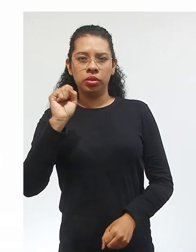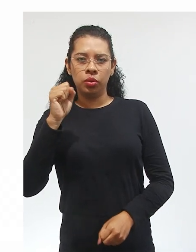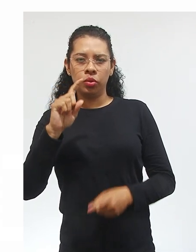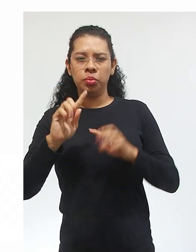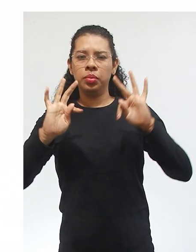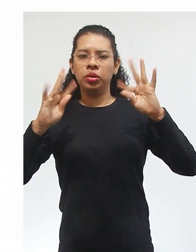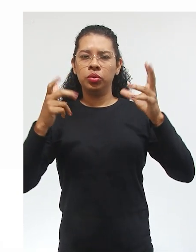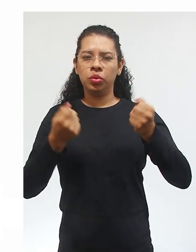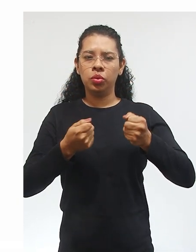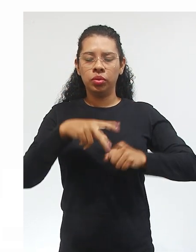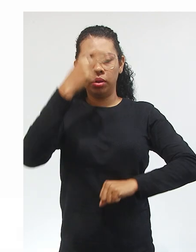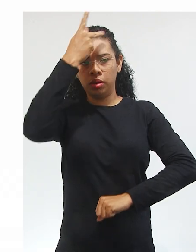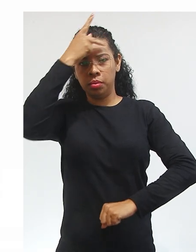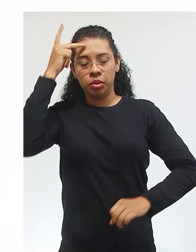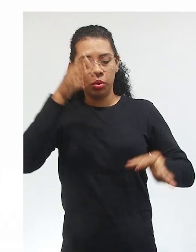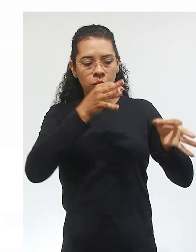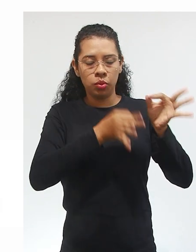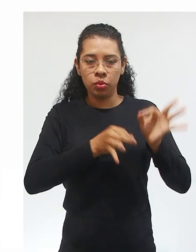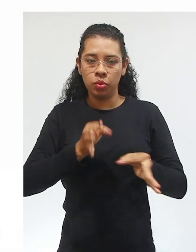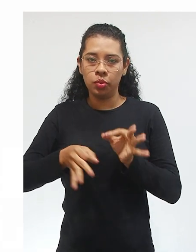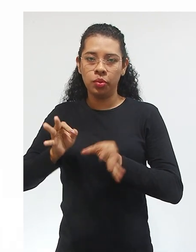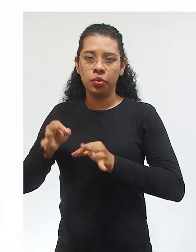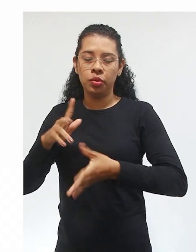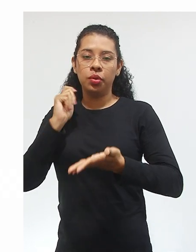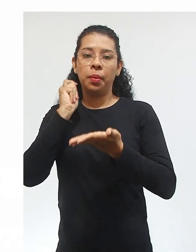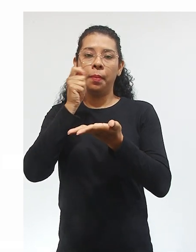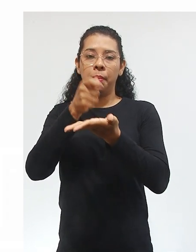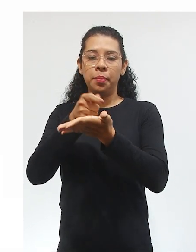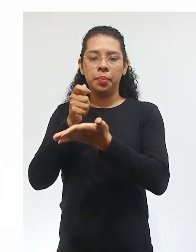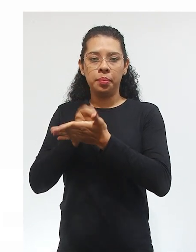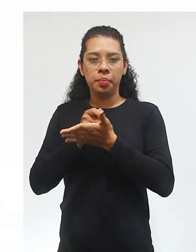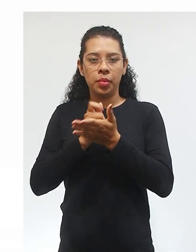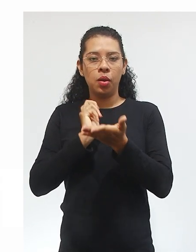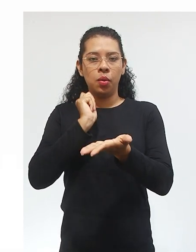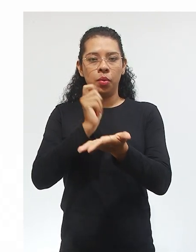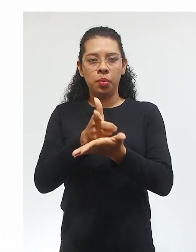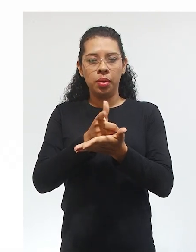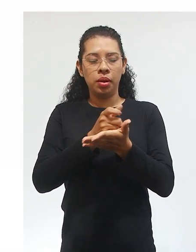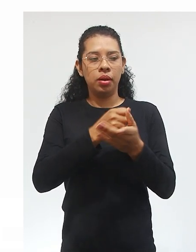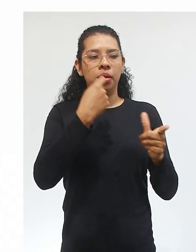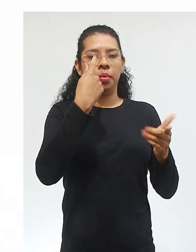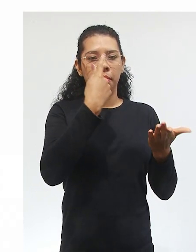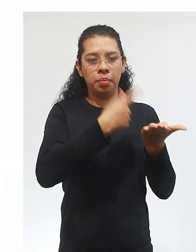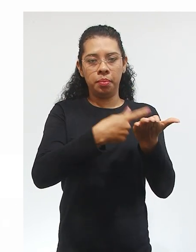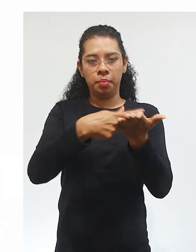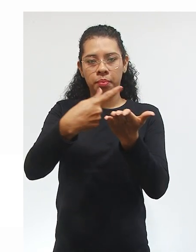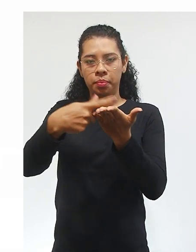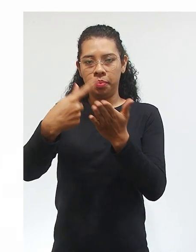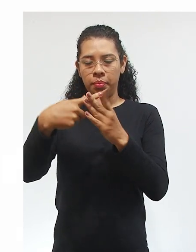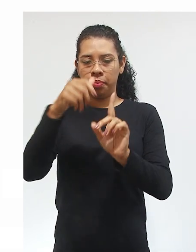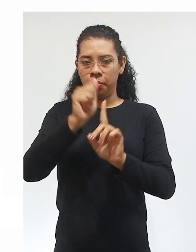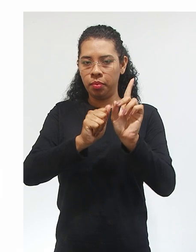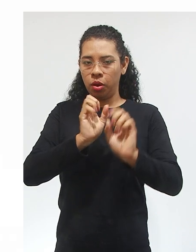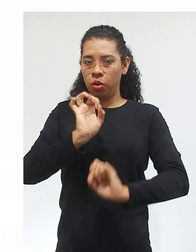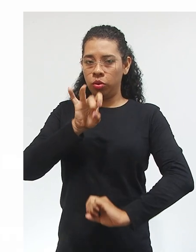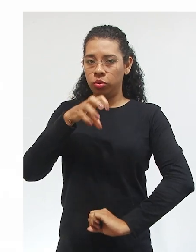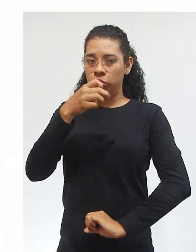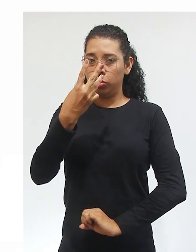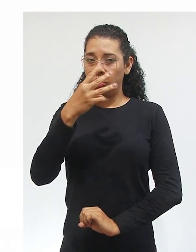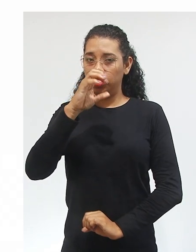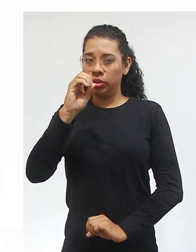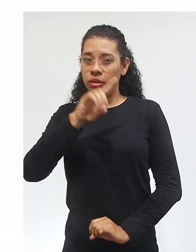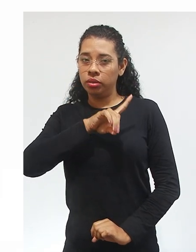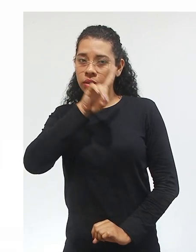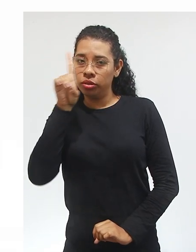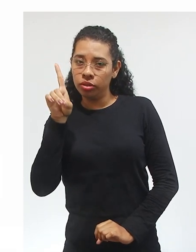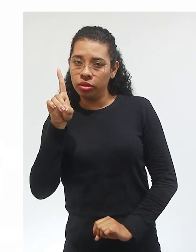que realizam vendas com prazo, só que superior aqui, ó, a 30 dias. Aí você fala, nossa, professora,